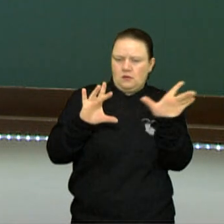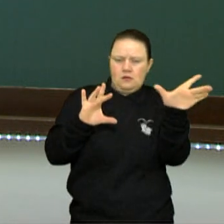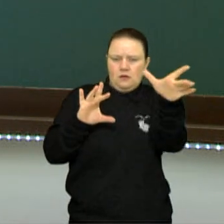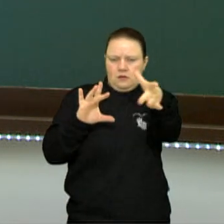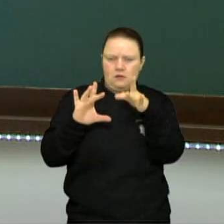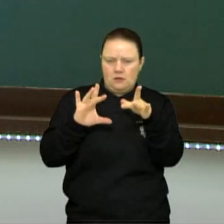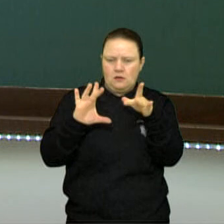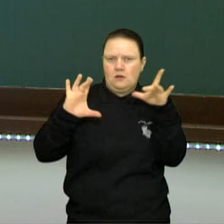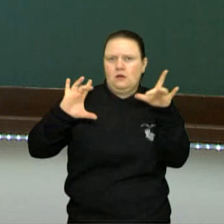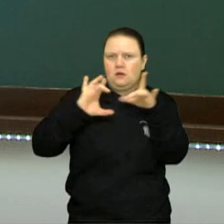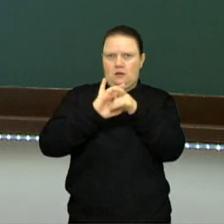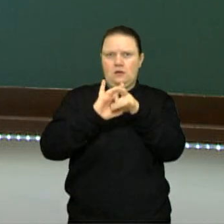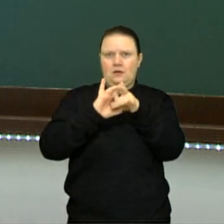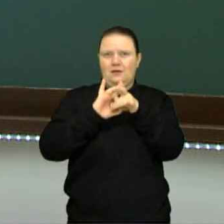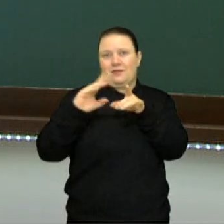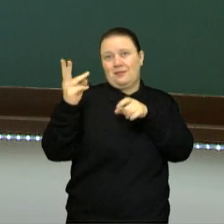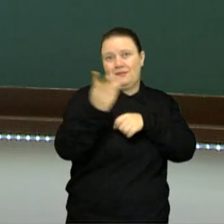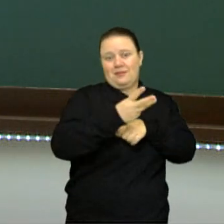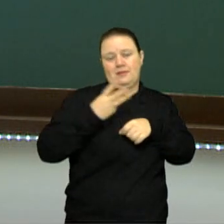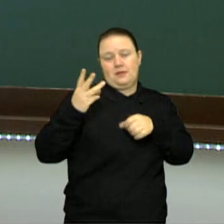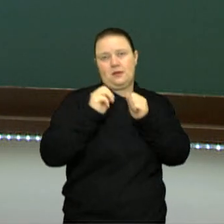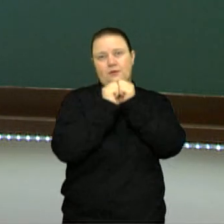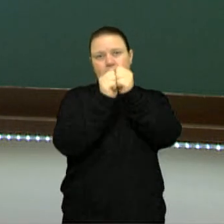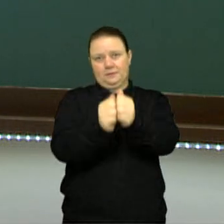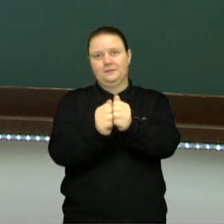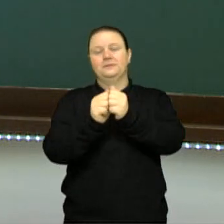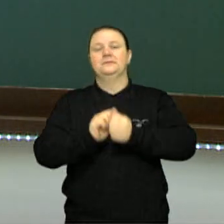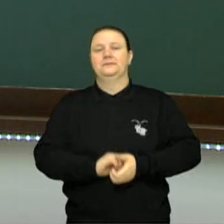de melodias diferentes.